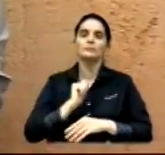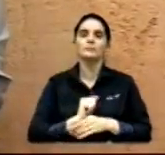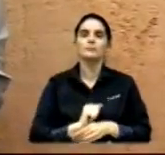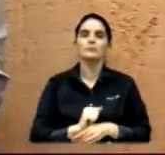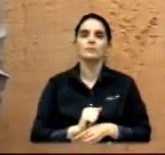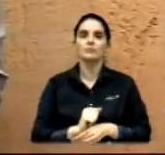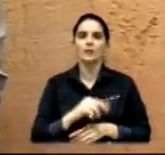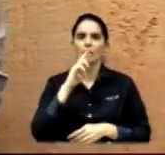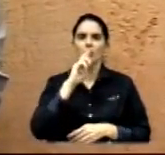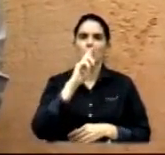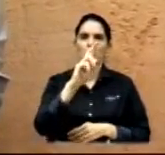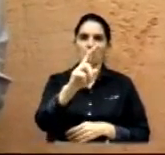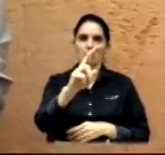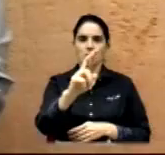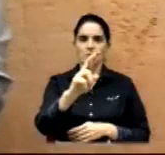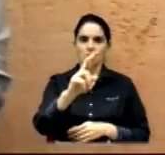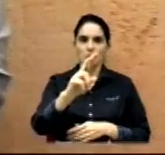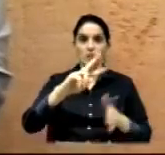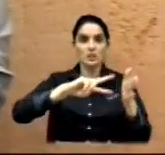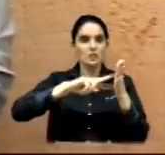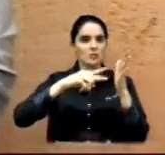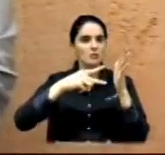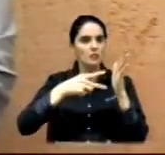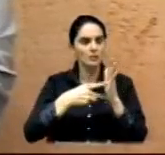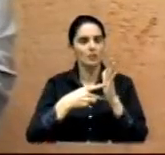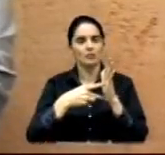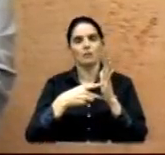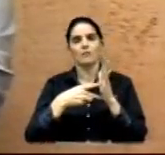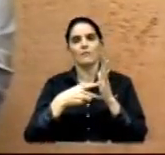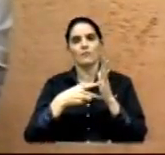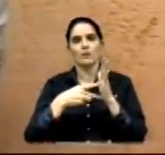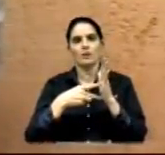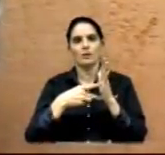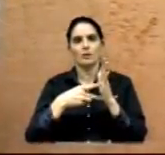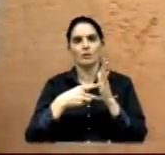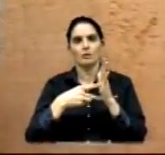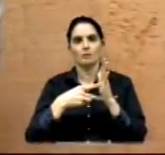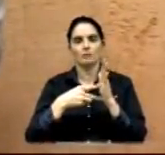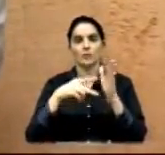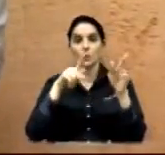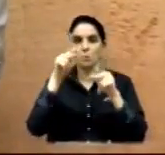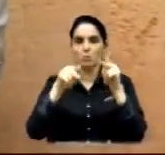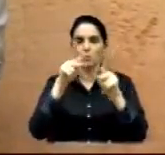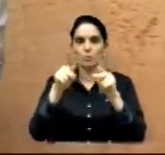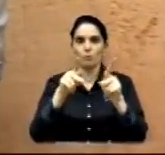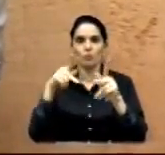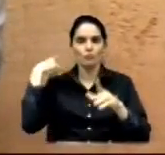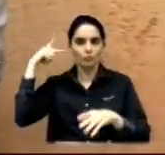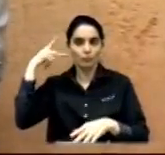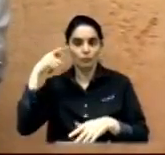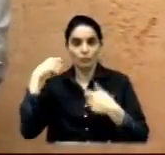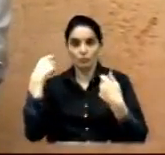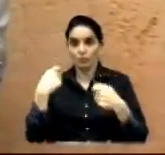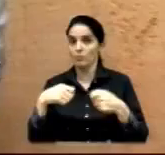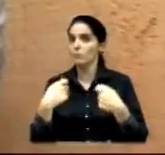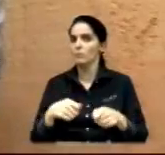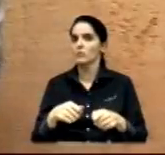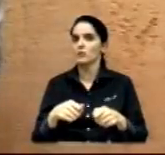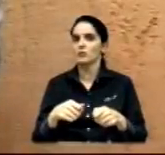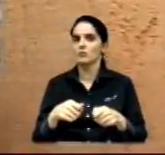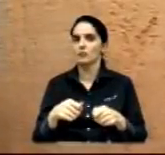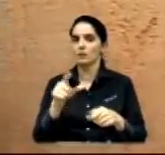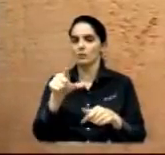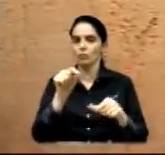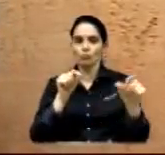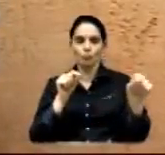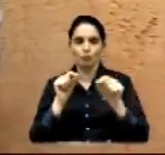que é uma resposta que significa muito para a população de Limeira, né? Os vereadores se posicionando a favor disso. Independente do partido